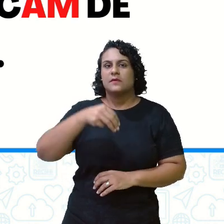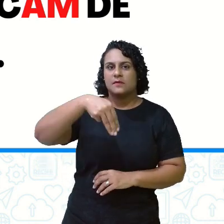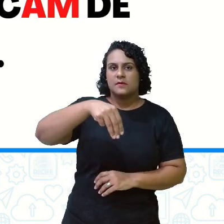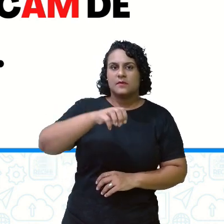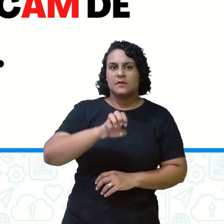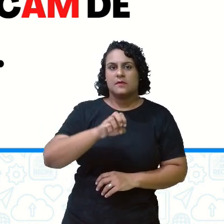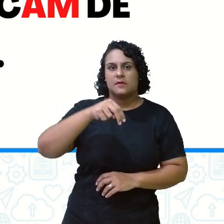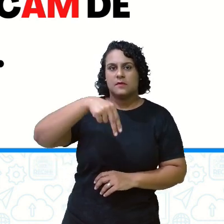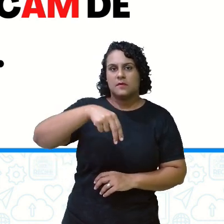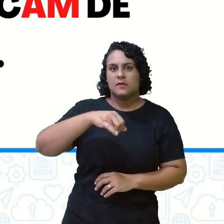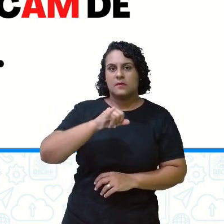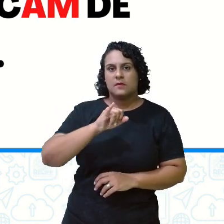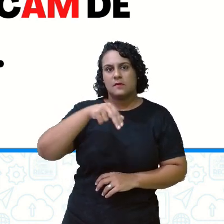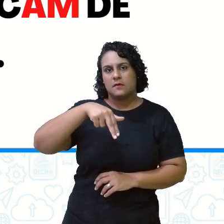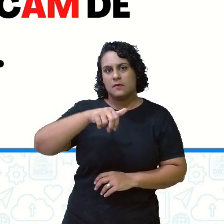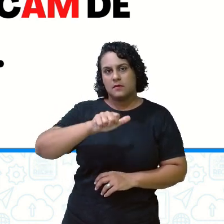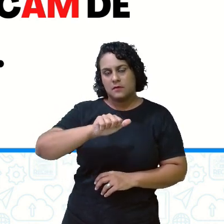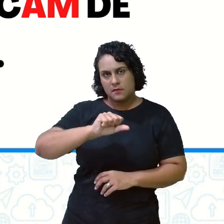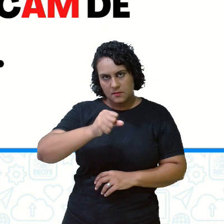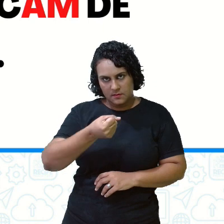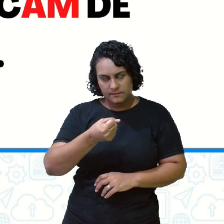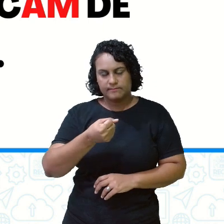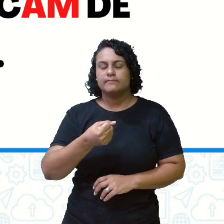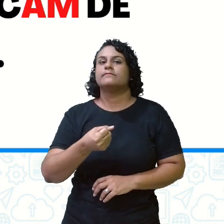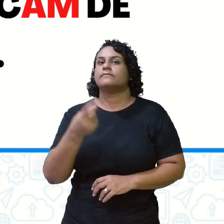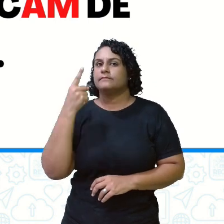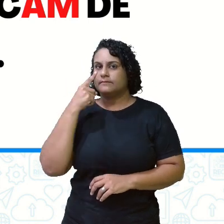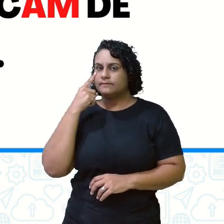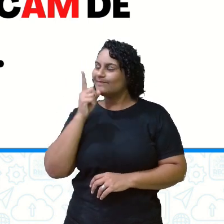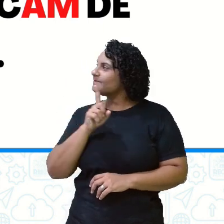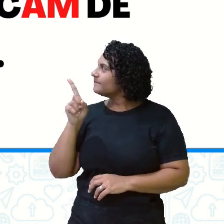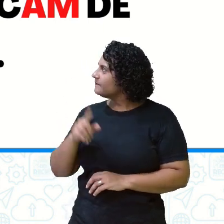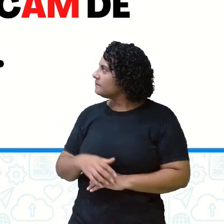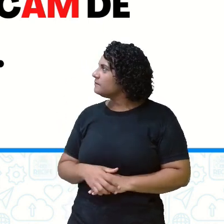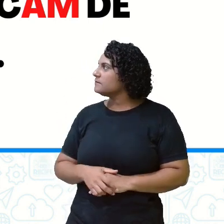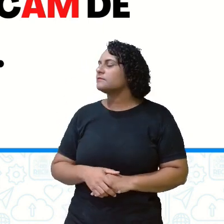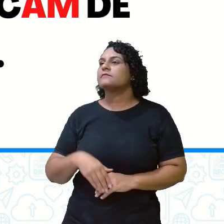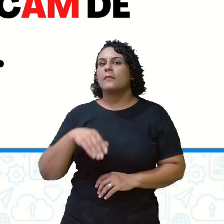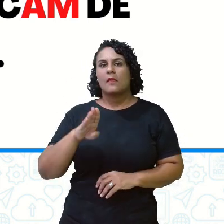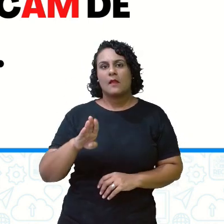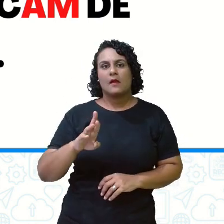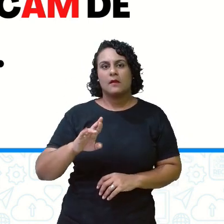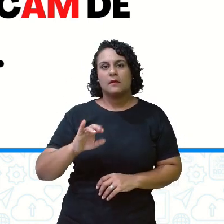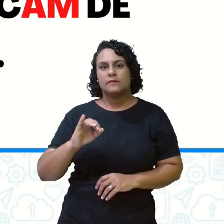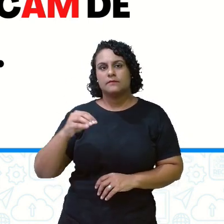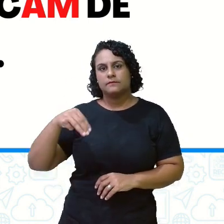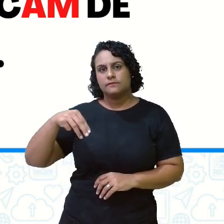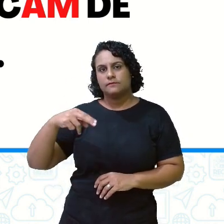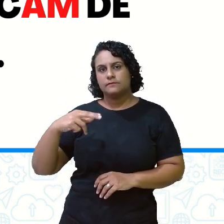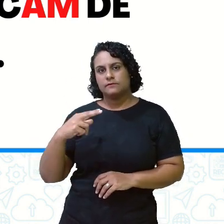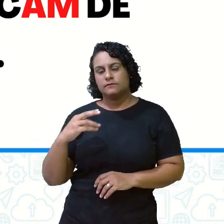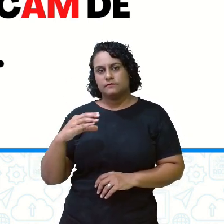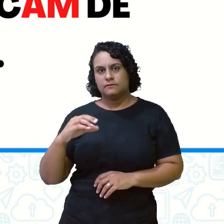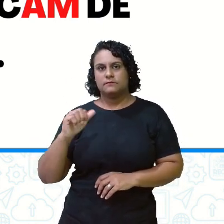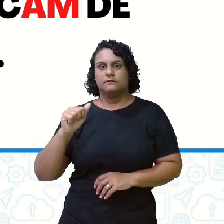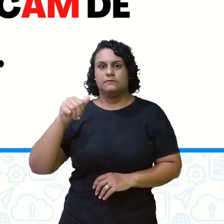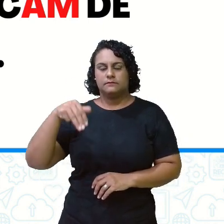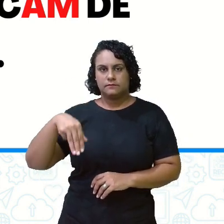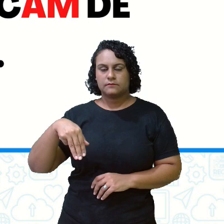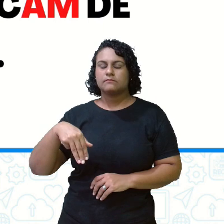Meninas, vem o substantivo, meninas. Estão vendo aí? Brincam, olha o verbo aí,